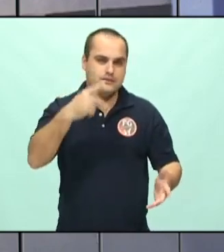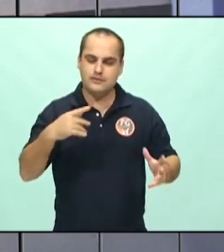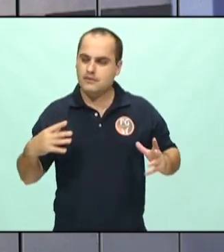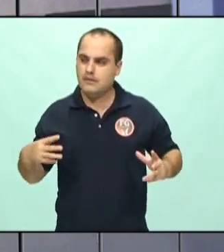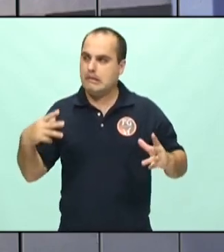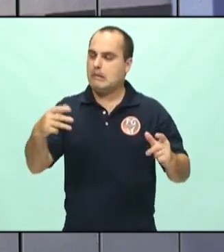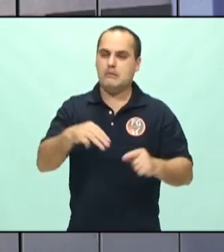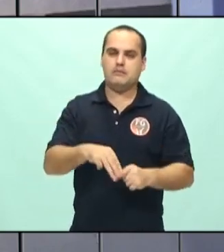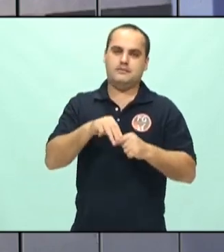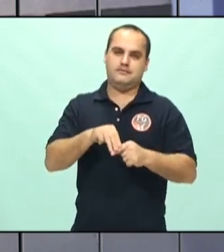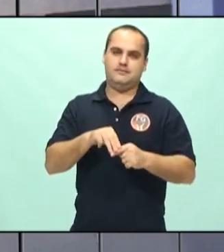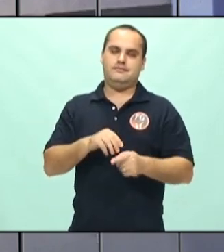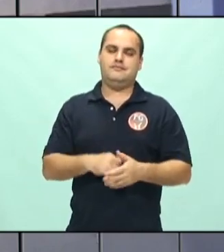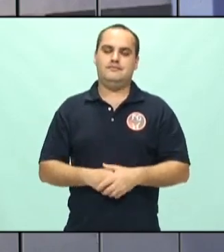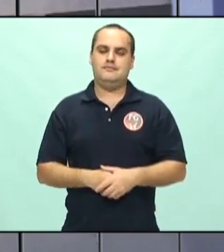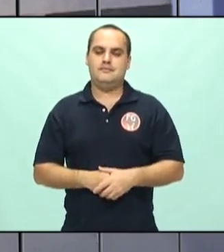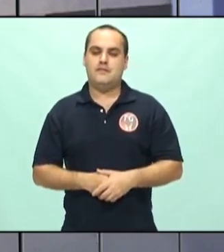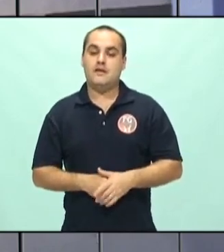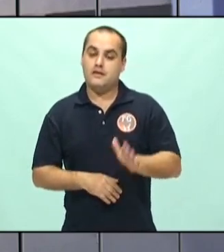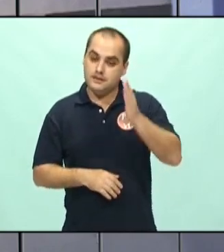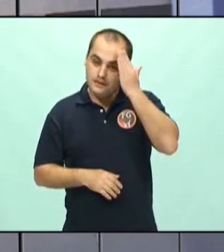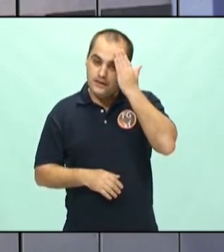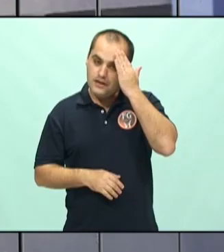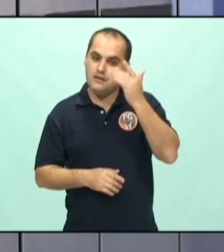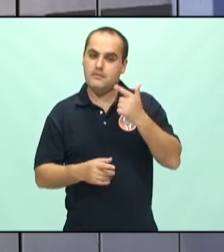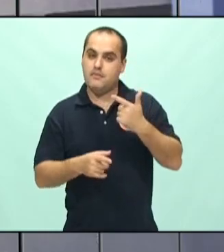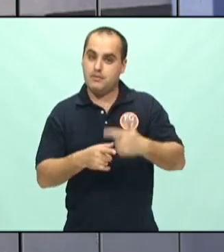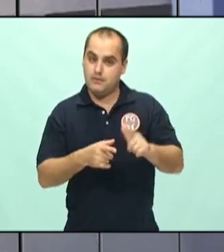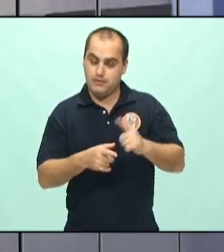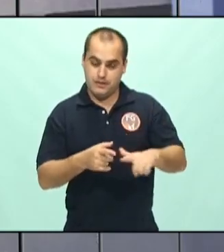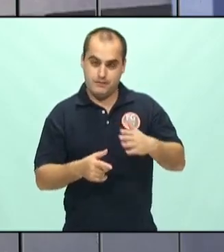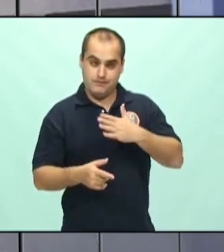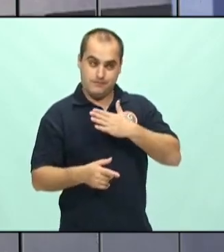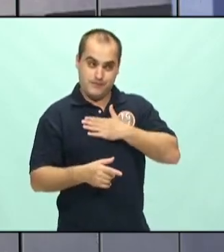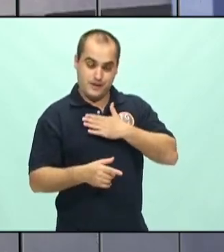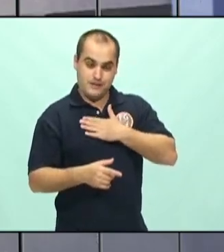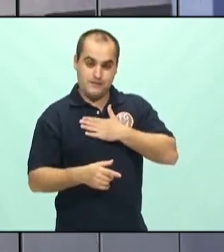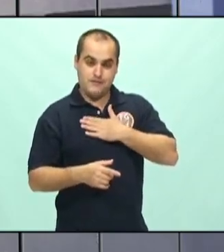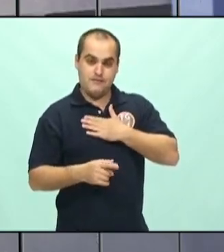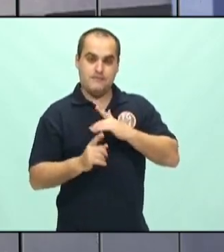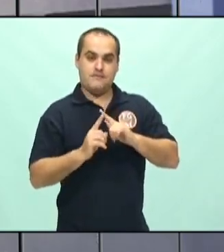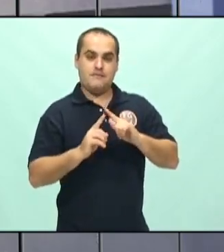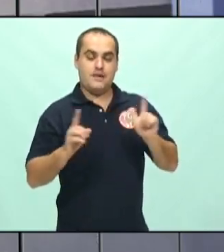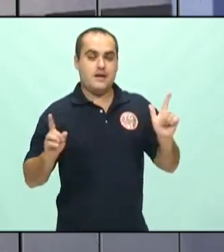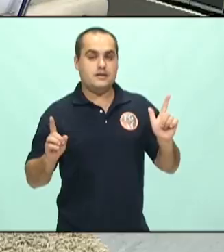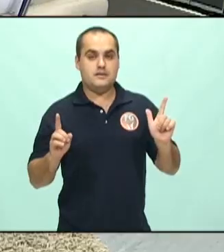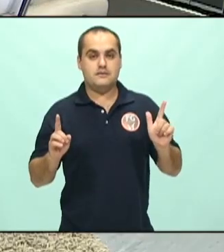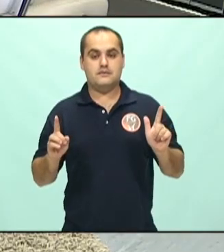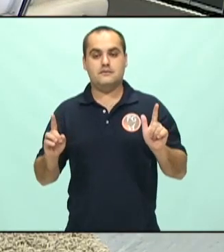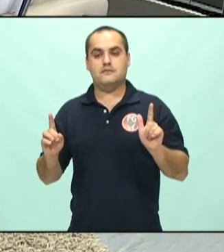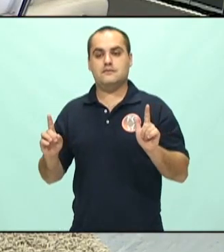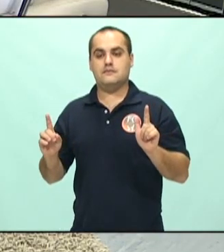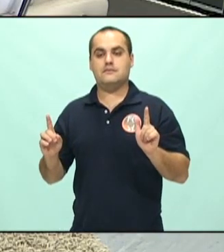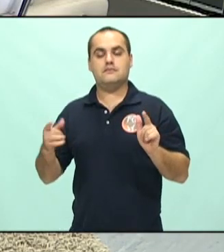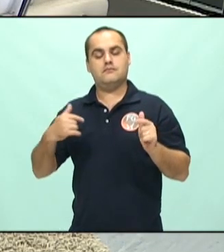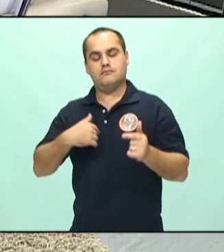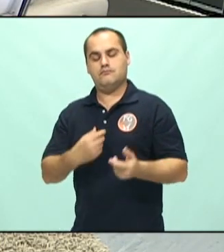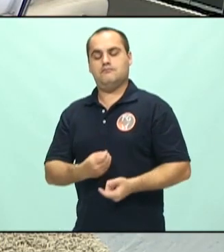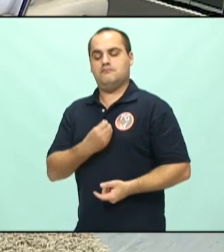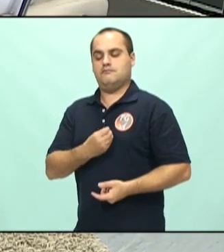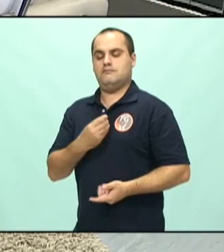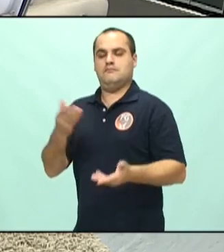claro que eu trouxe um problema é pra mim mas com certeza é gratificante o povo que me colocou aqui